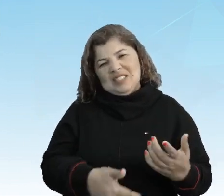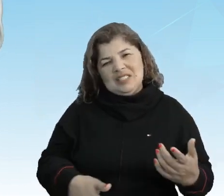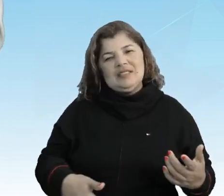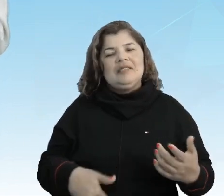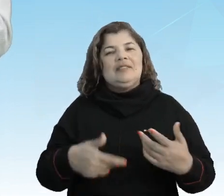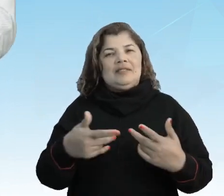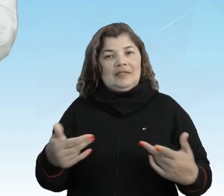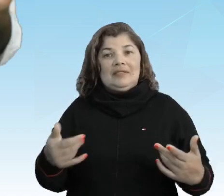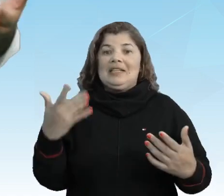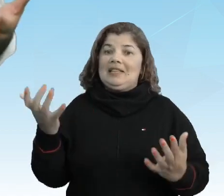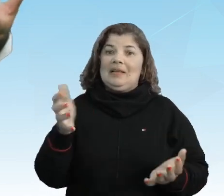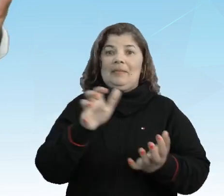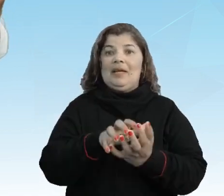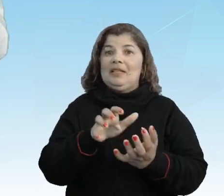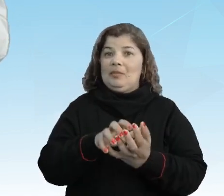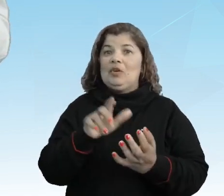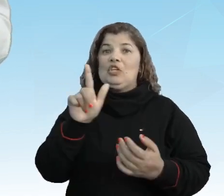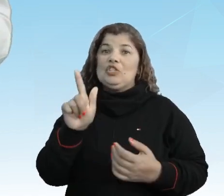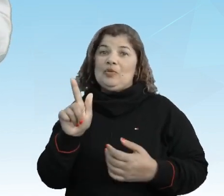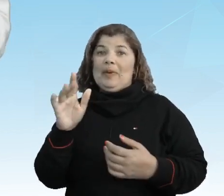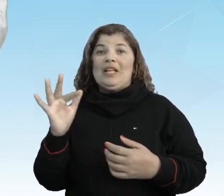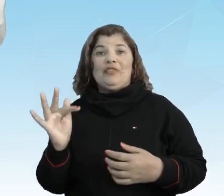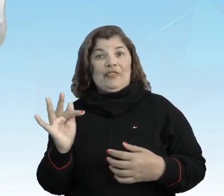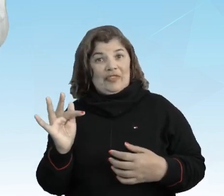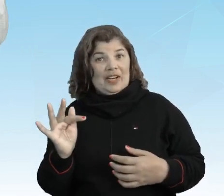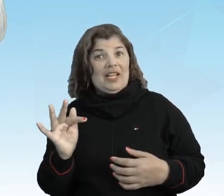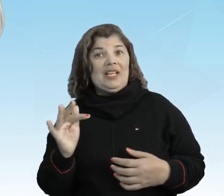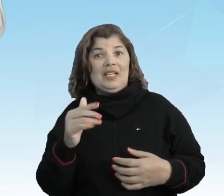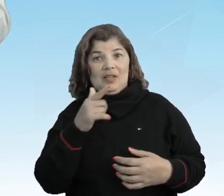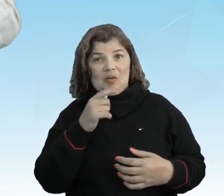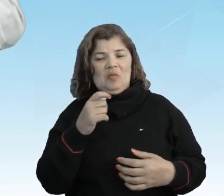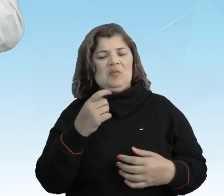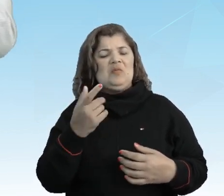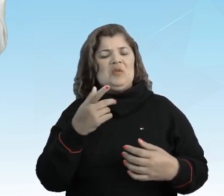e tem o Pernambuco de Gilberto Freire, o Pernambuco da